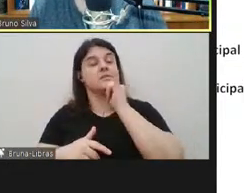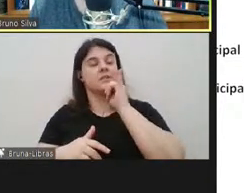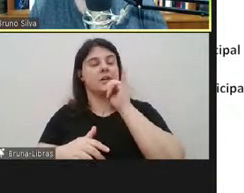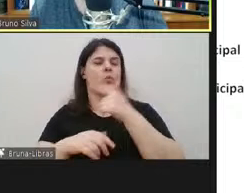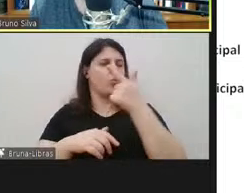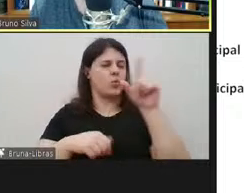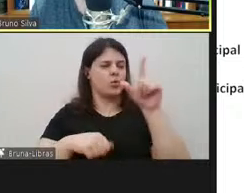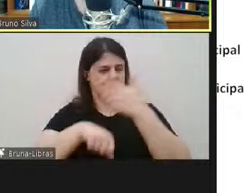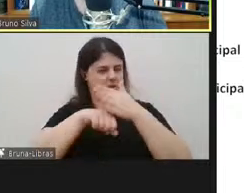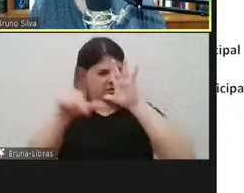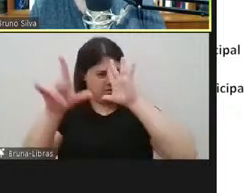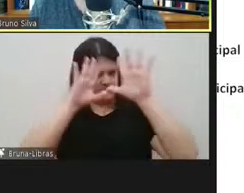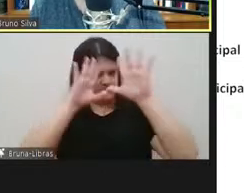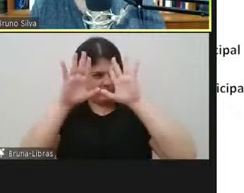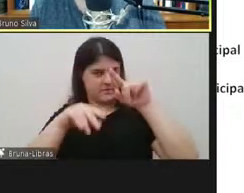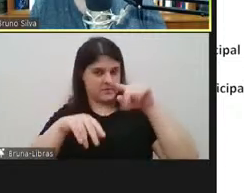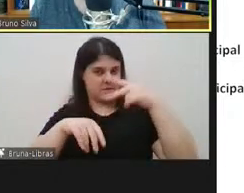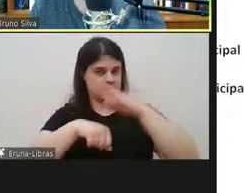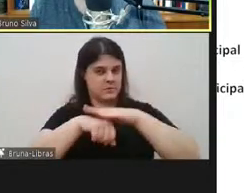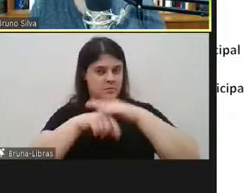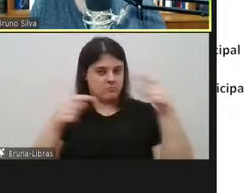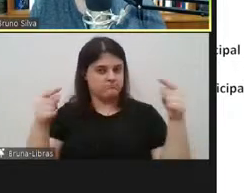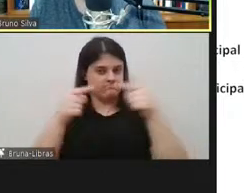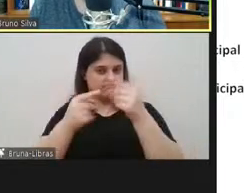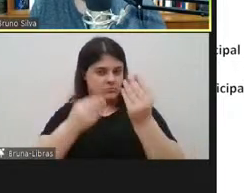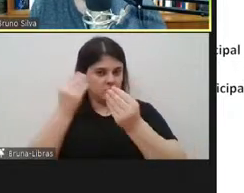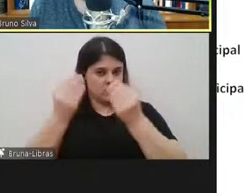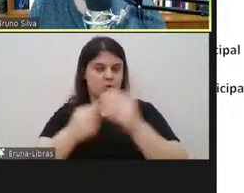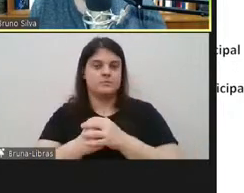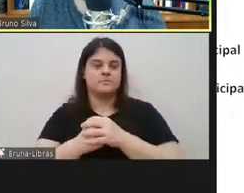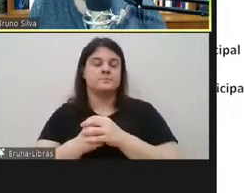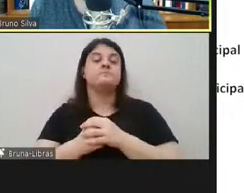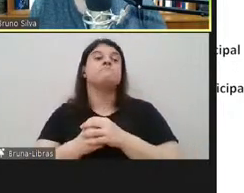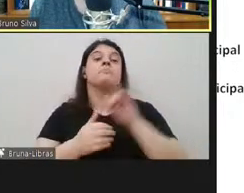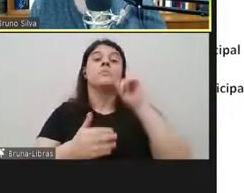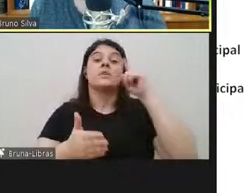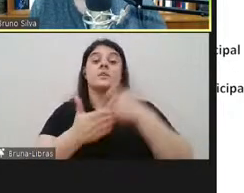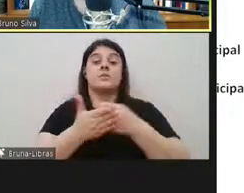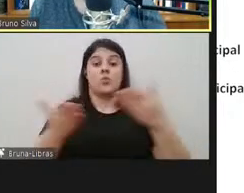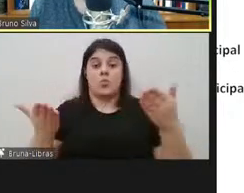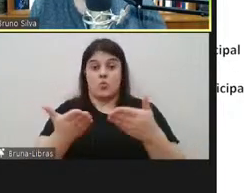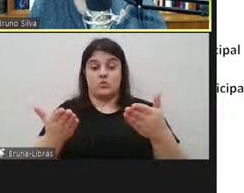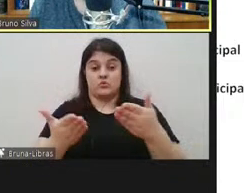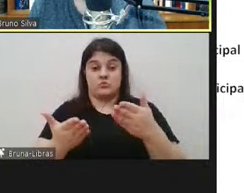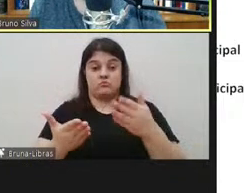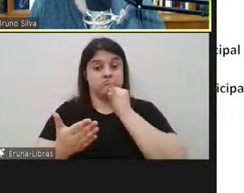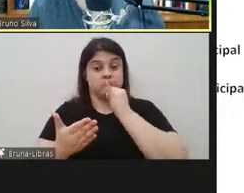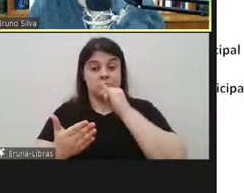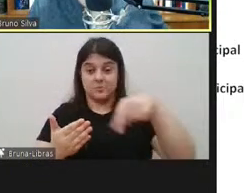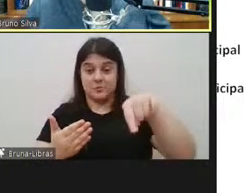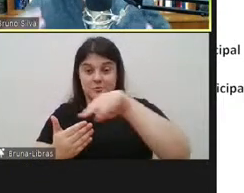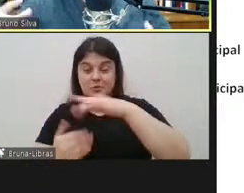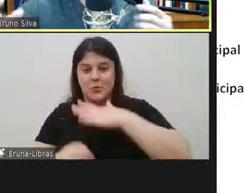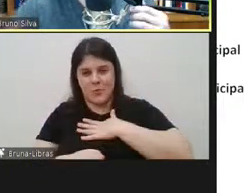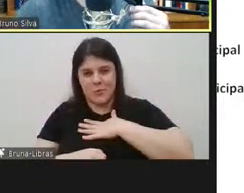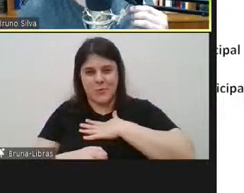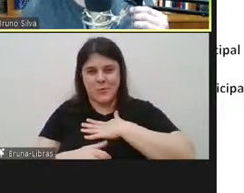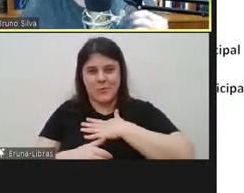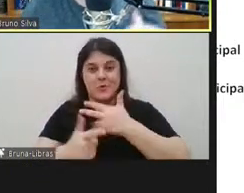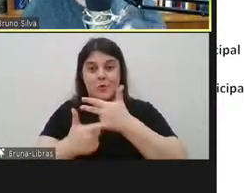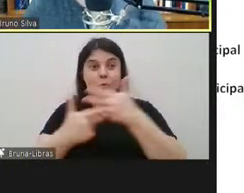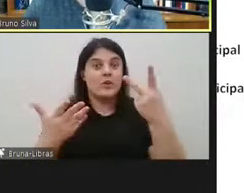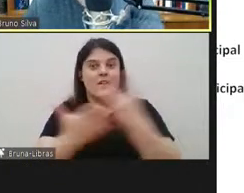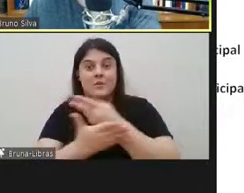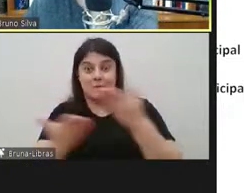fazer só um exercício aqui de imaginação tentando aplicar o exemplo né a decisão de hoje vai pegar ela já que a galera tá gosta né dos